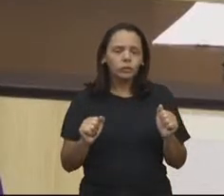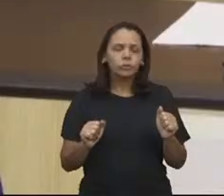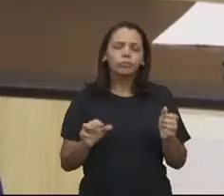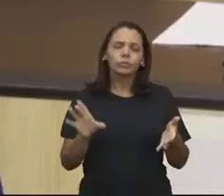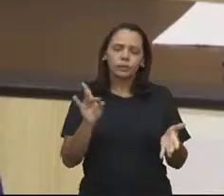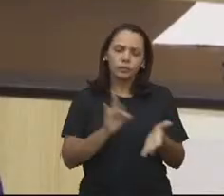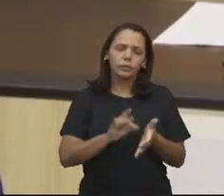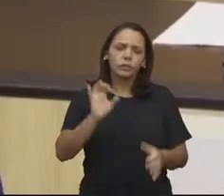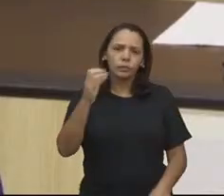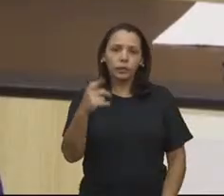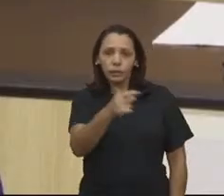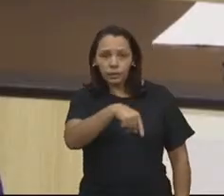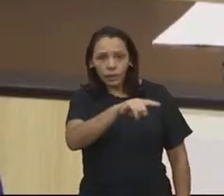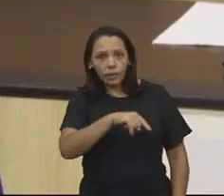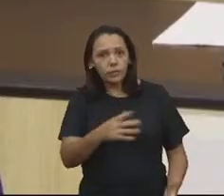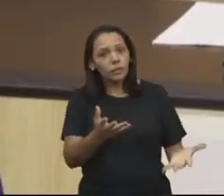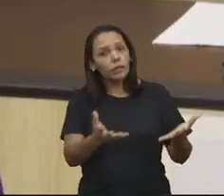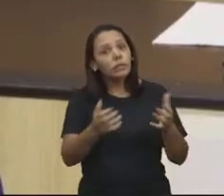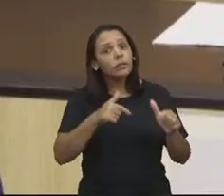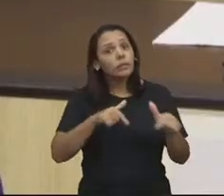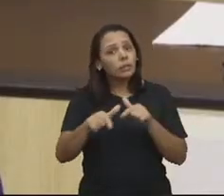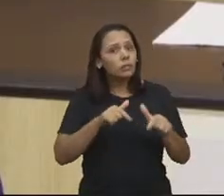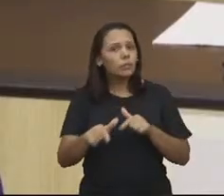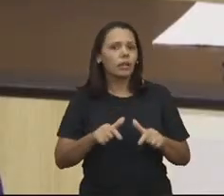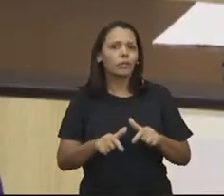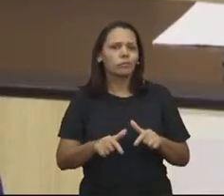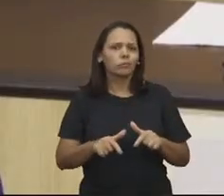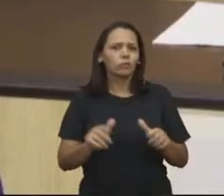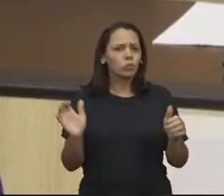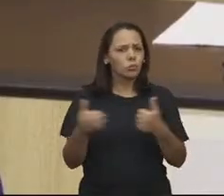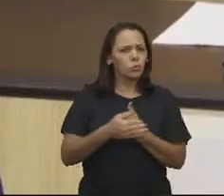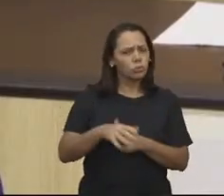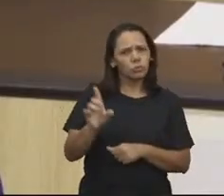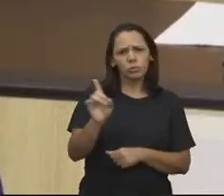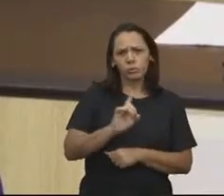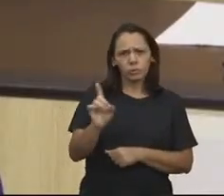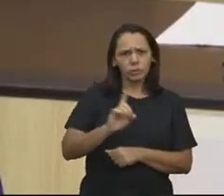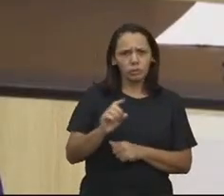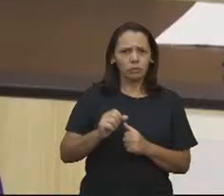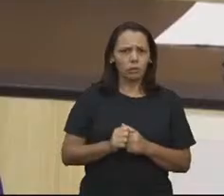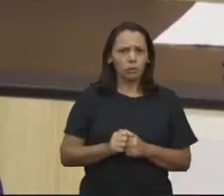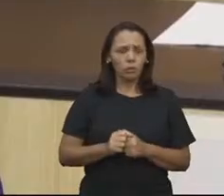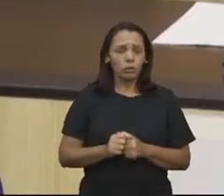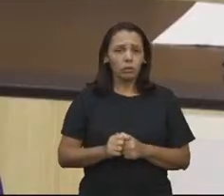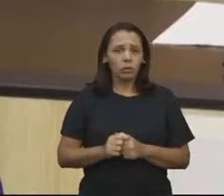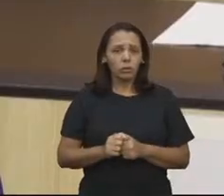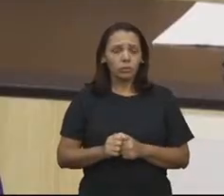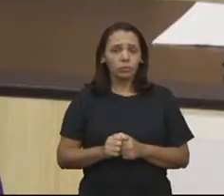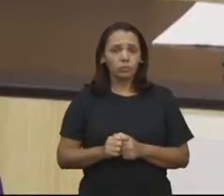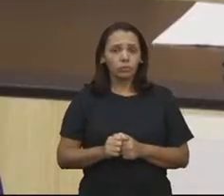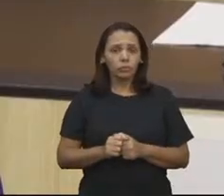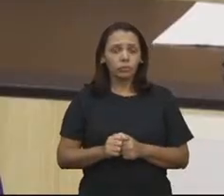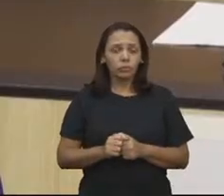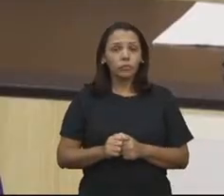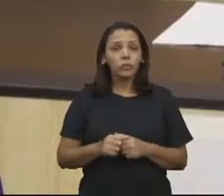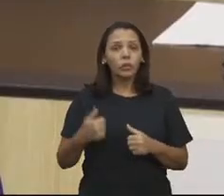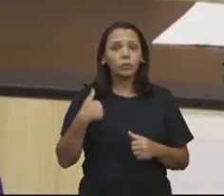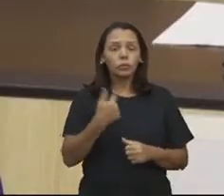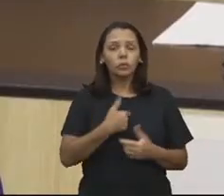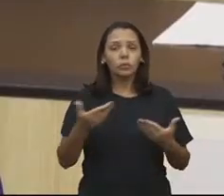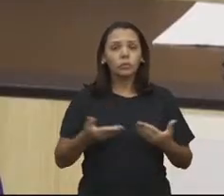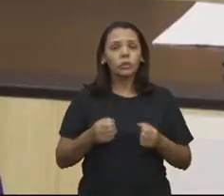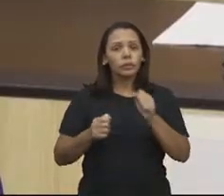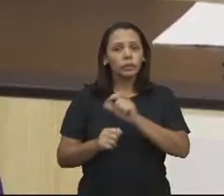realidade. Né? E eles querem trabalhar, né, não na clandestinidade, né, nem que a prefeitura arrume. Nós temos aqui na Zona Leste,